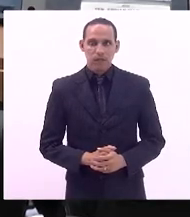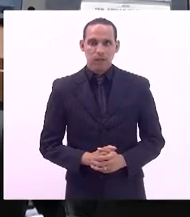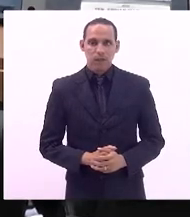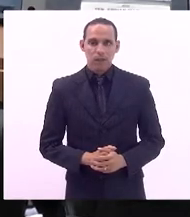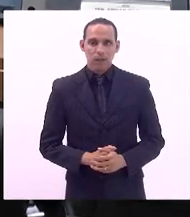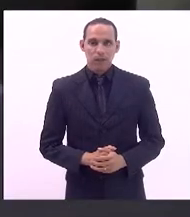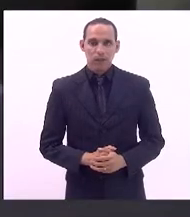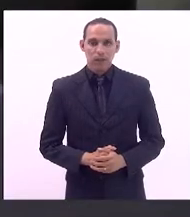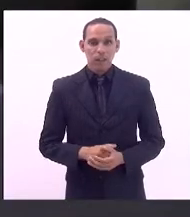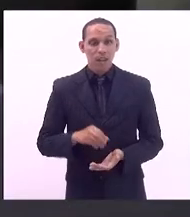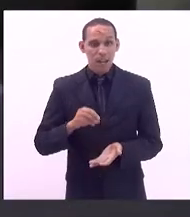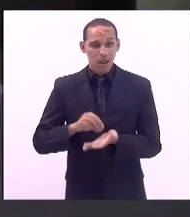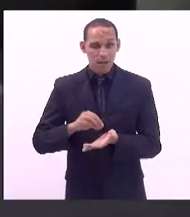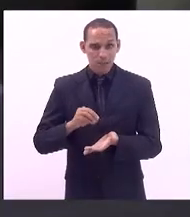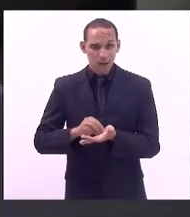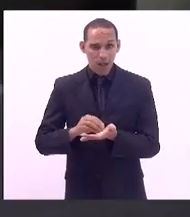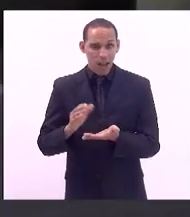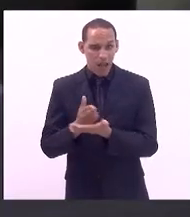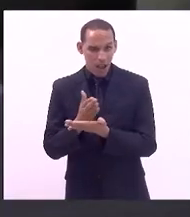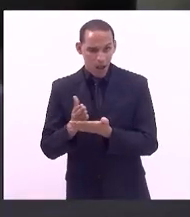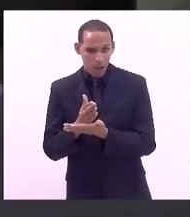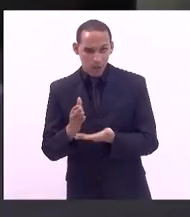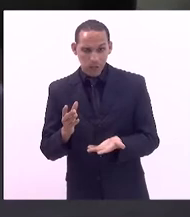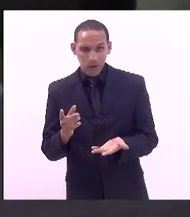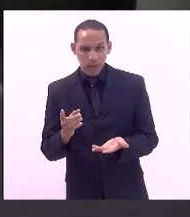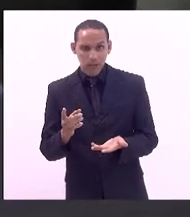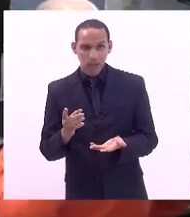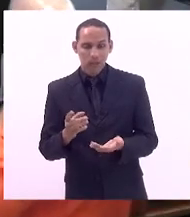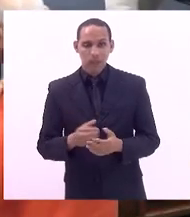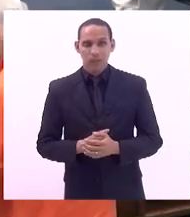só falta mais alguns agraciados